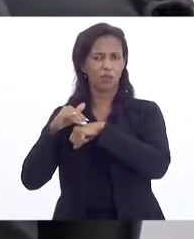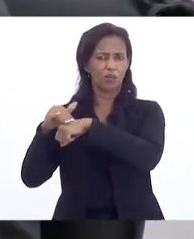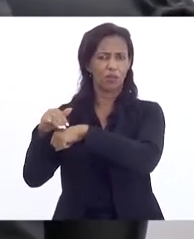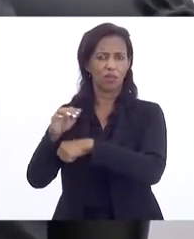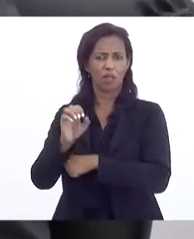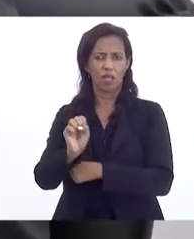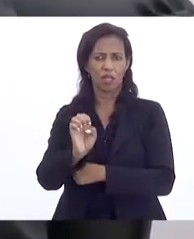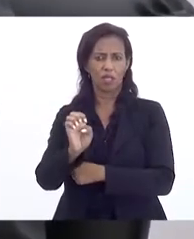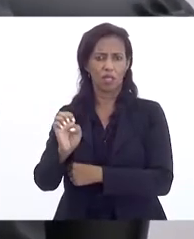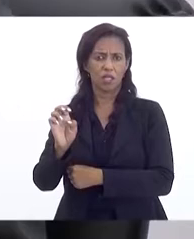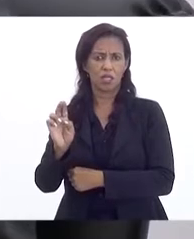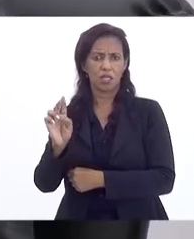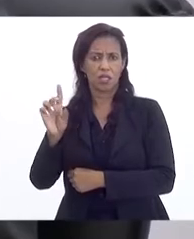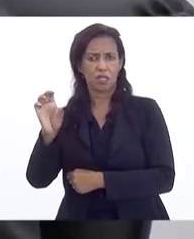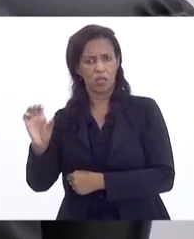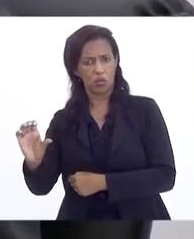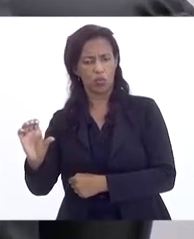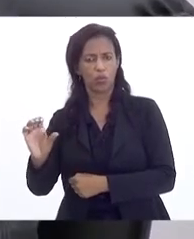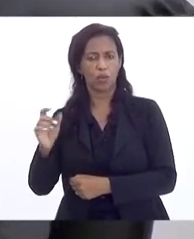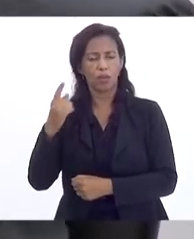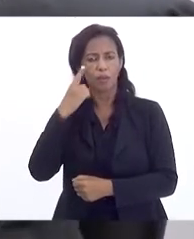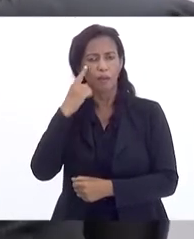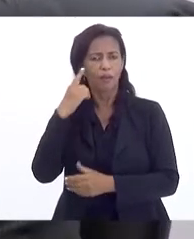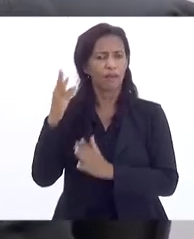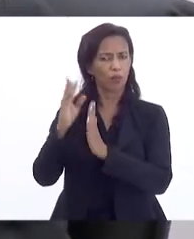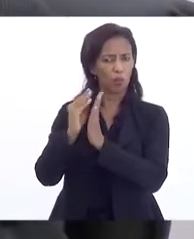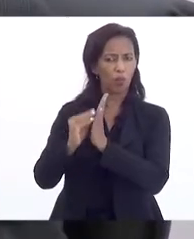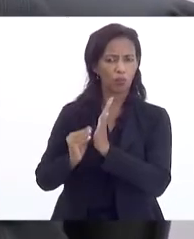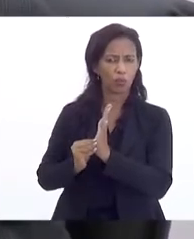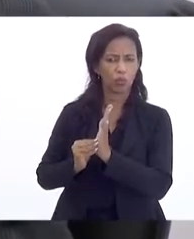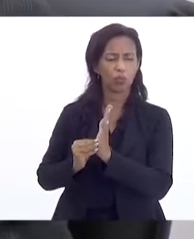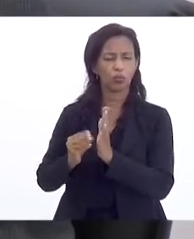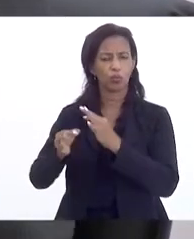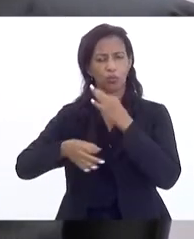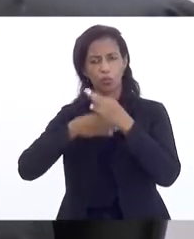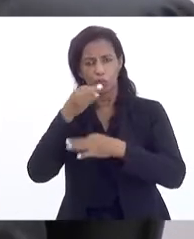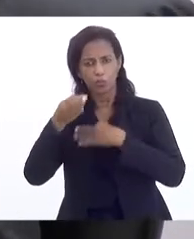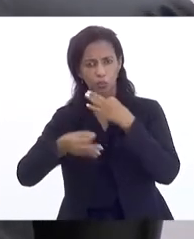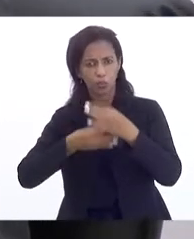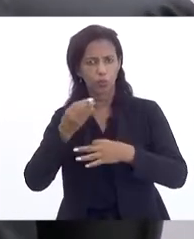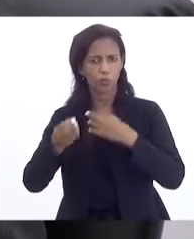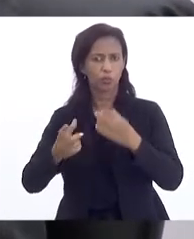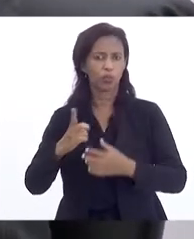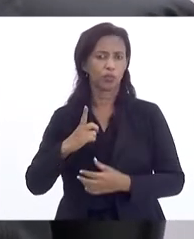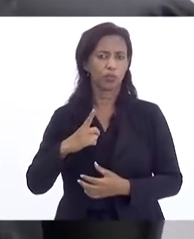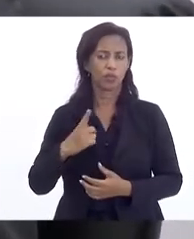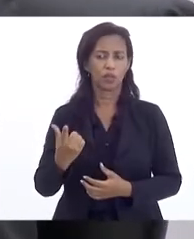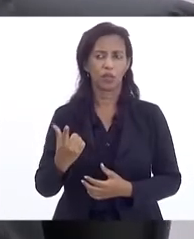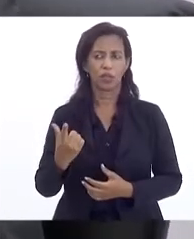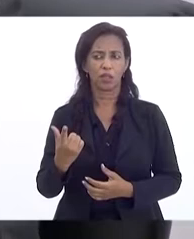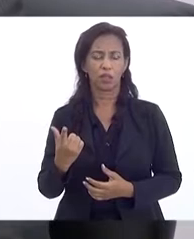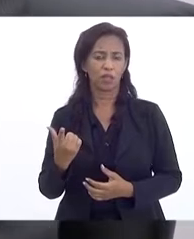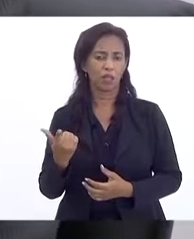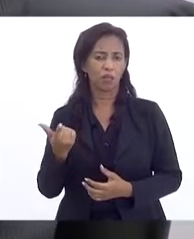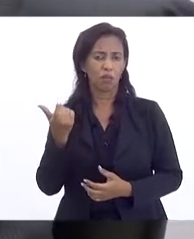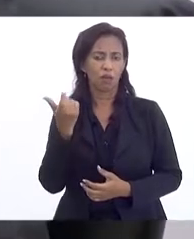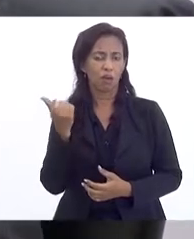essa... Entende? Para ouvir mesmo, sobre o conteúdo programático, sobre as questões... Porque tem uma questão de grade